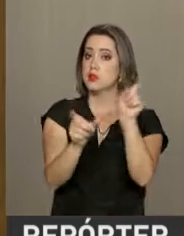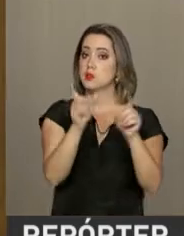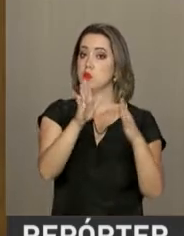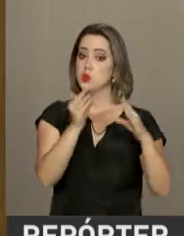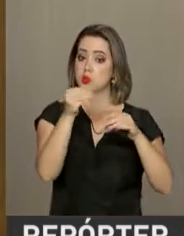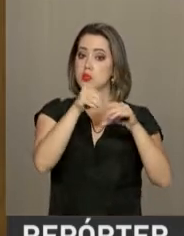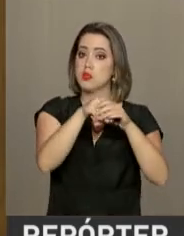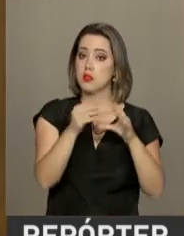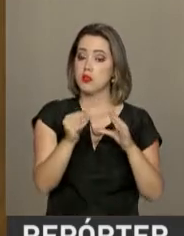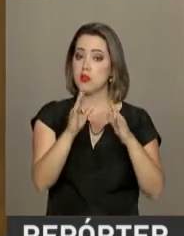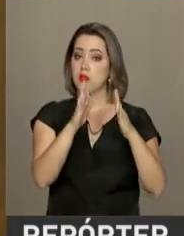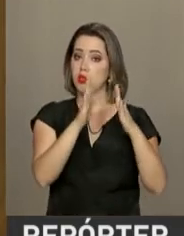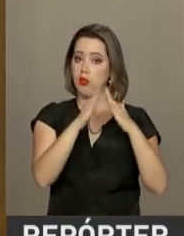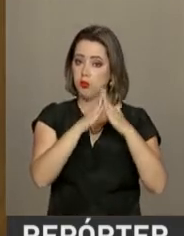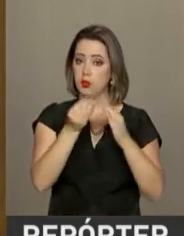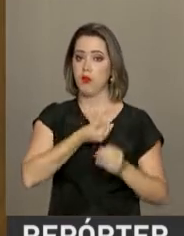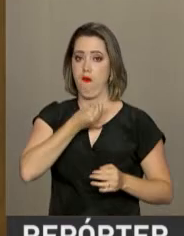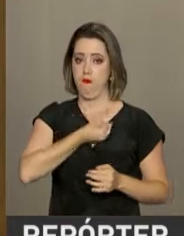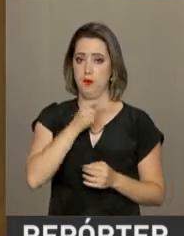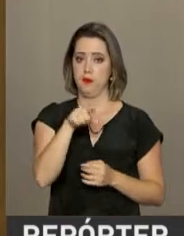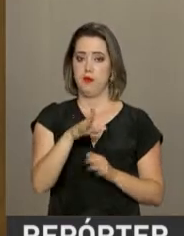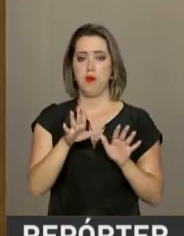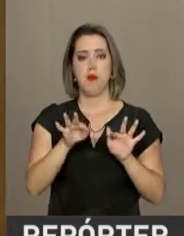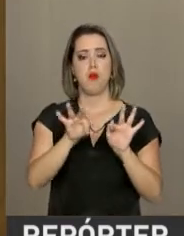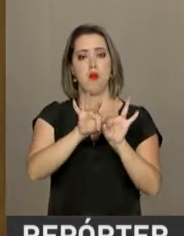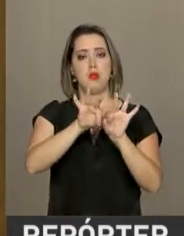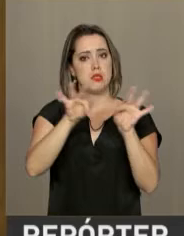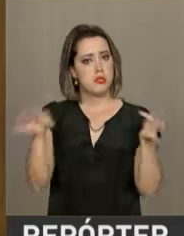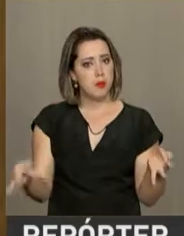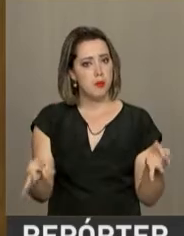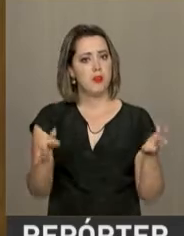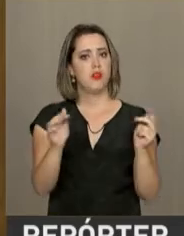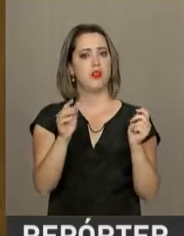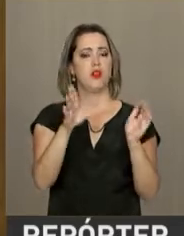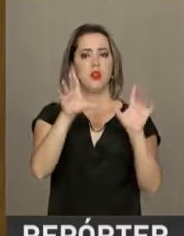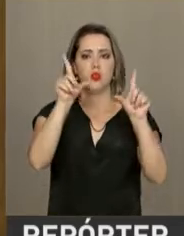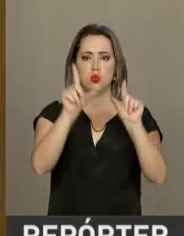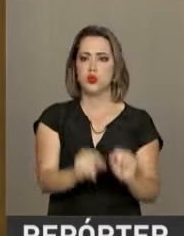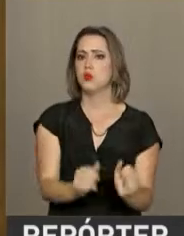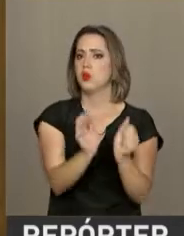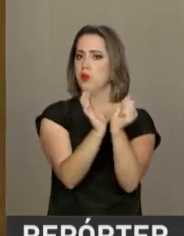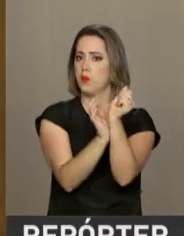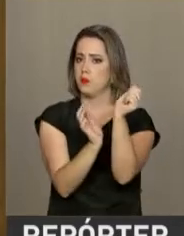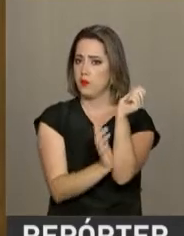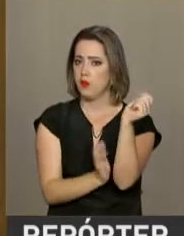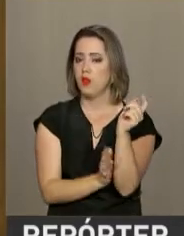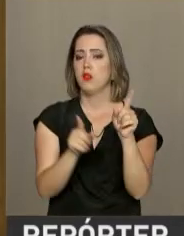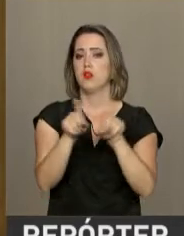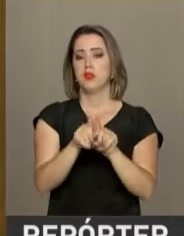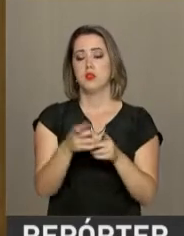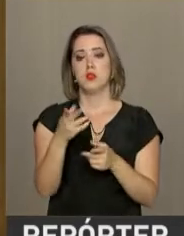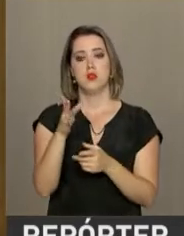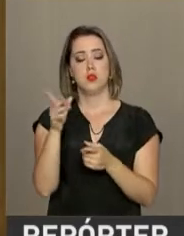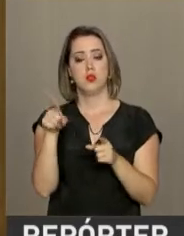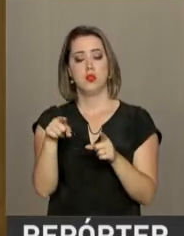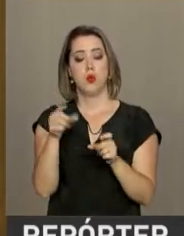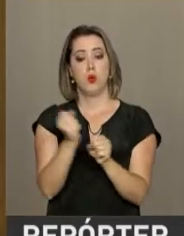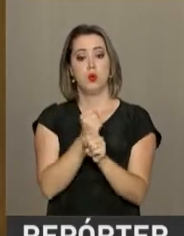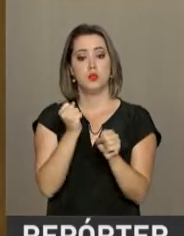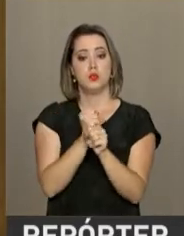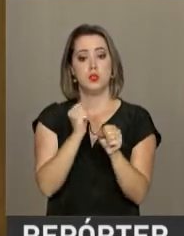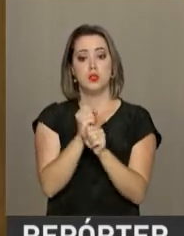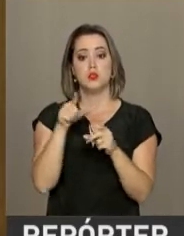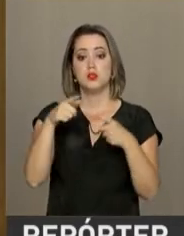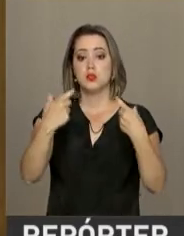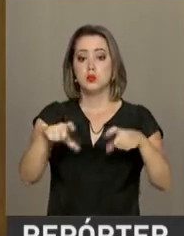com menos burocracia, mais velocidade e privilegiando a contratação dos terrenos públicos que